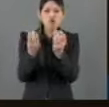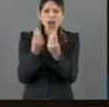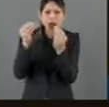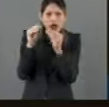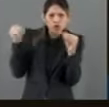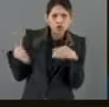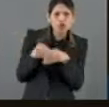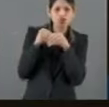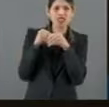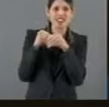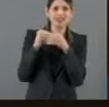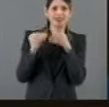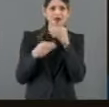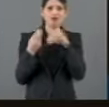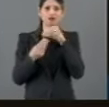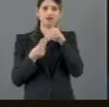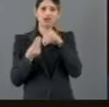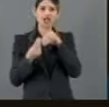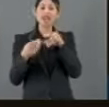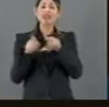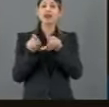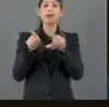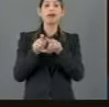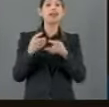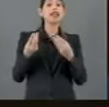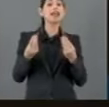conexão faz sentido. Temos efeitos